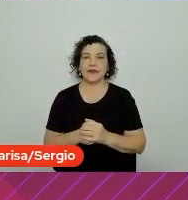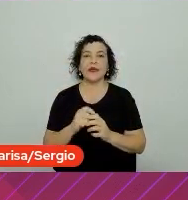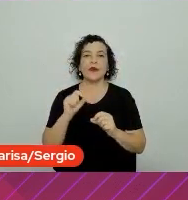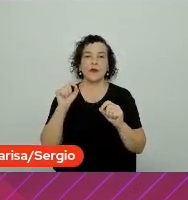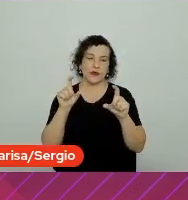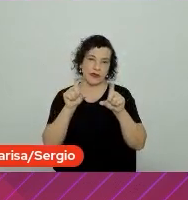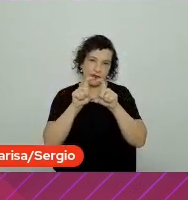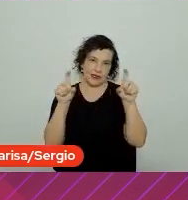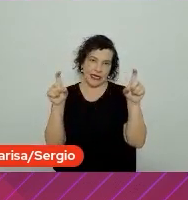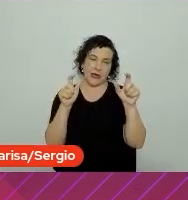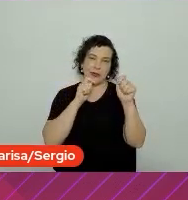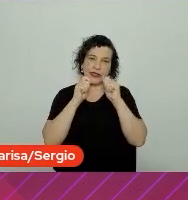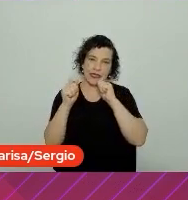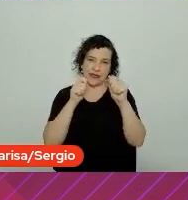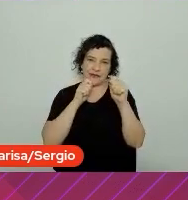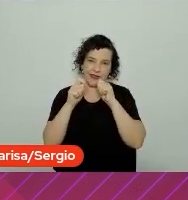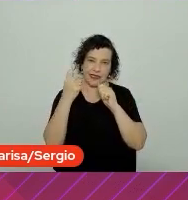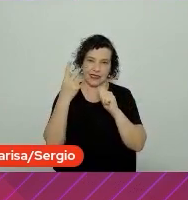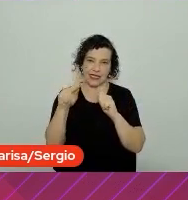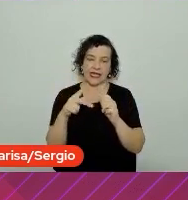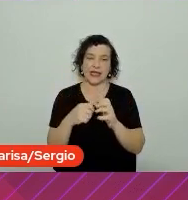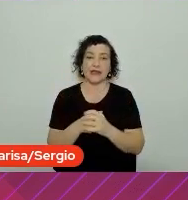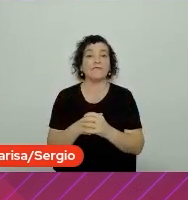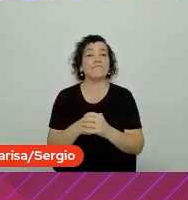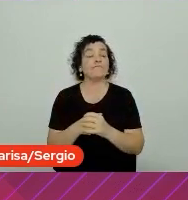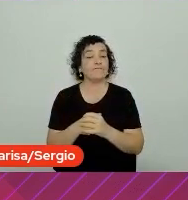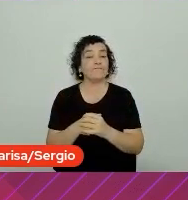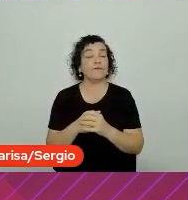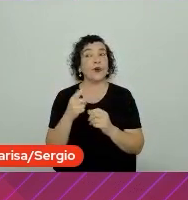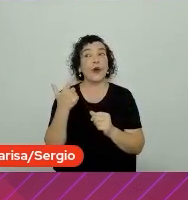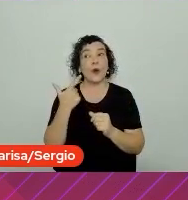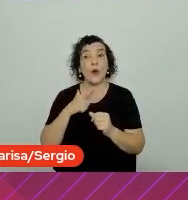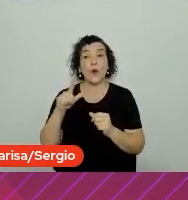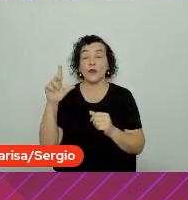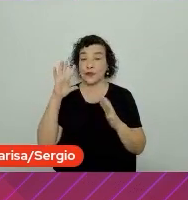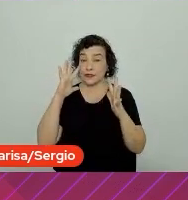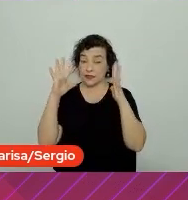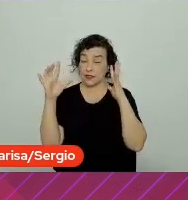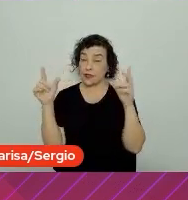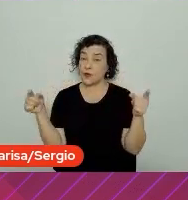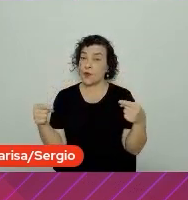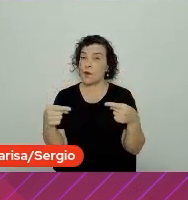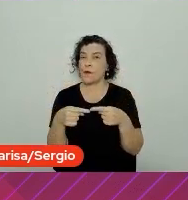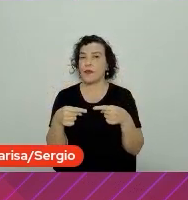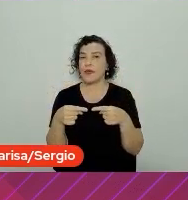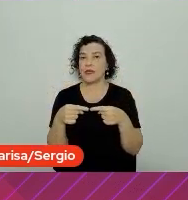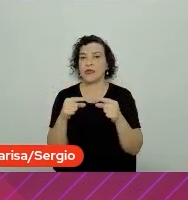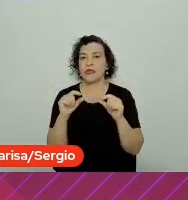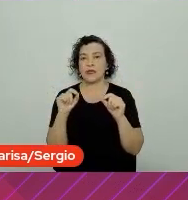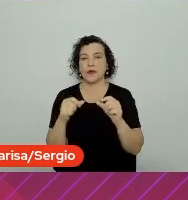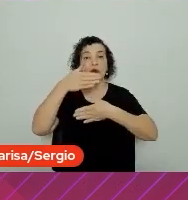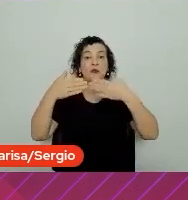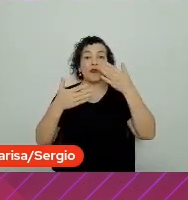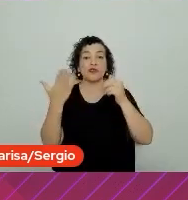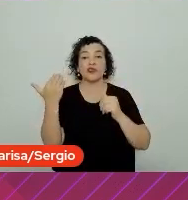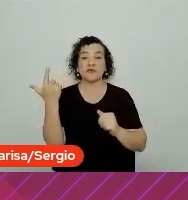mesma entrevista, mas é uma outra reflexão que tem a ver com isso daqui.